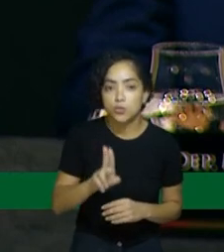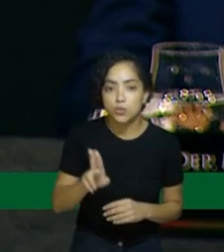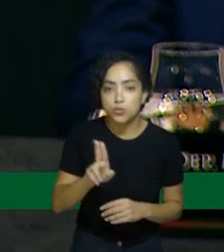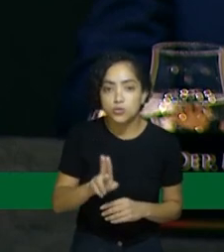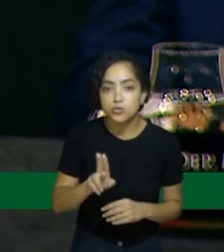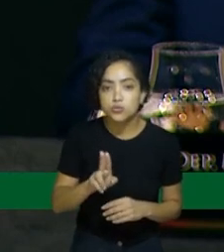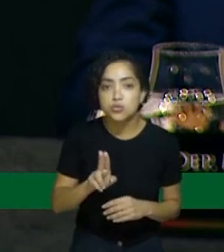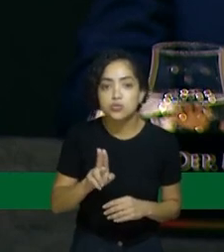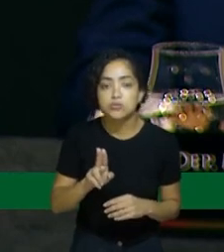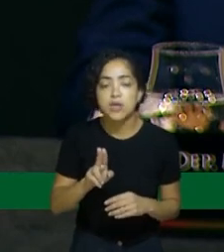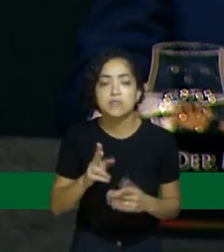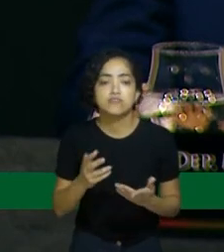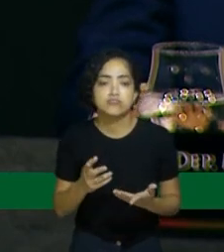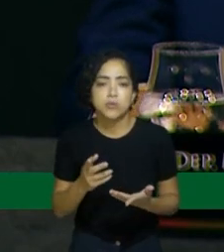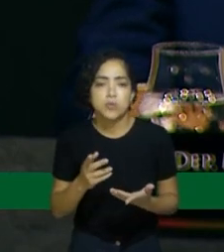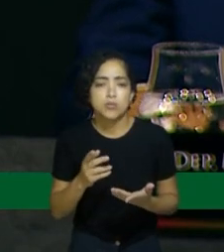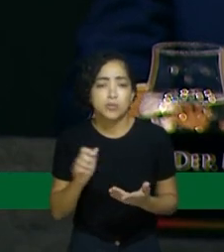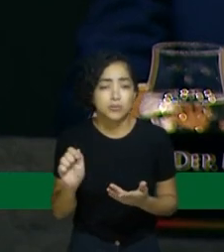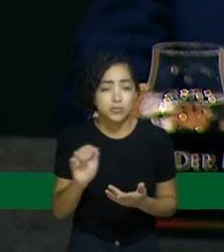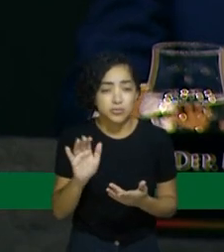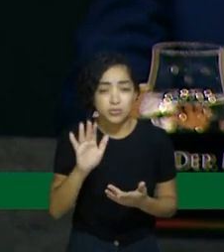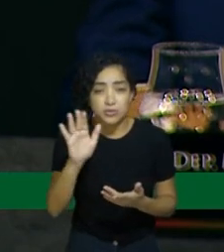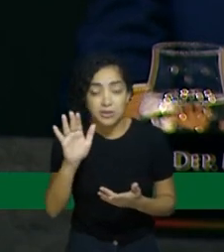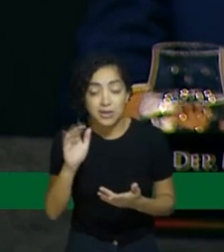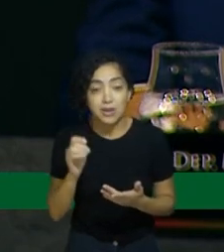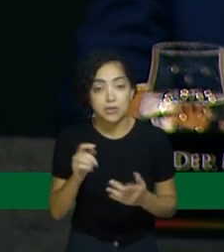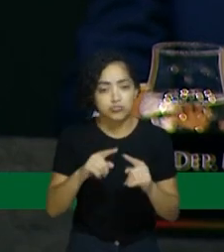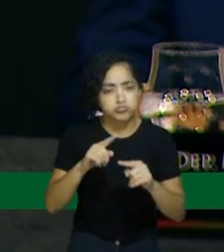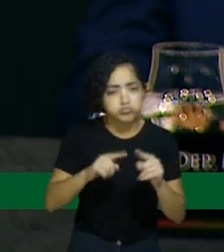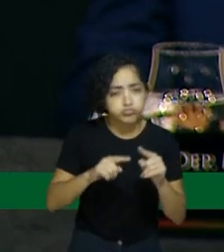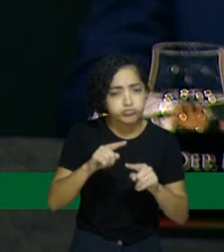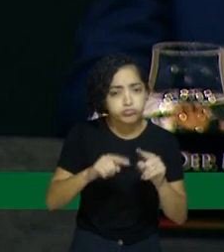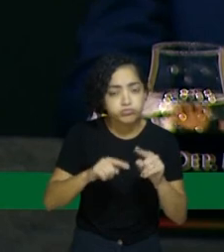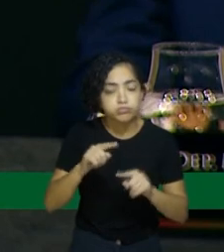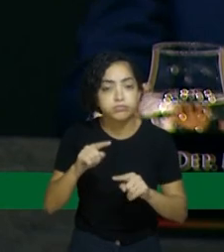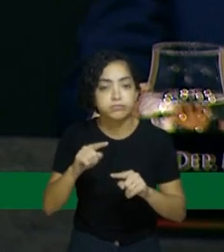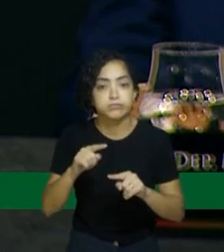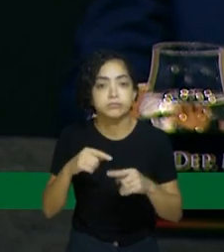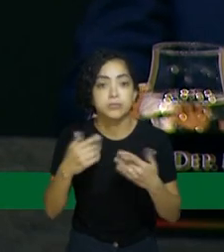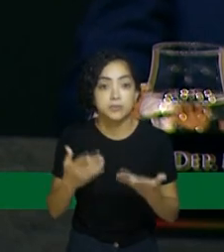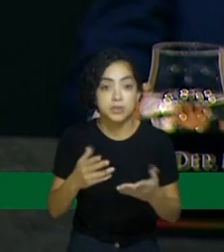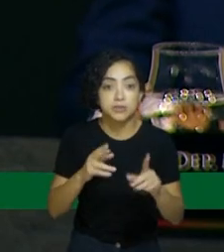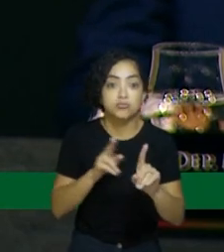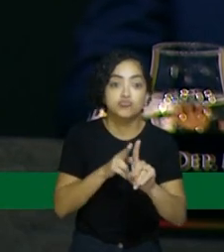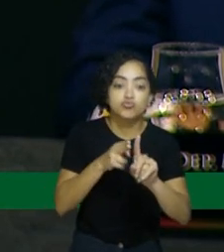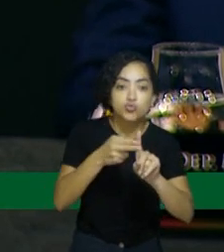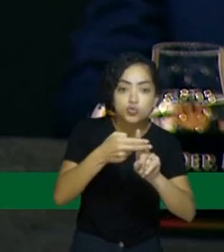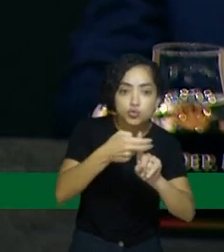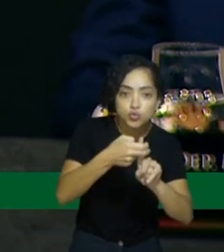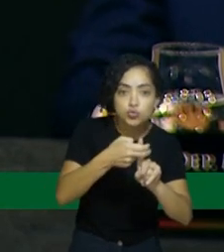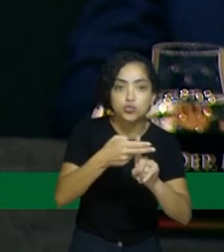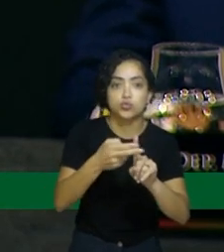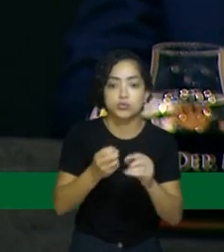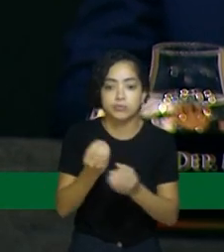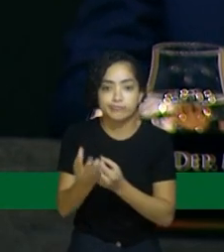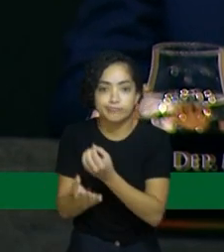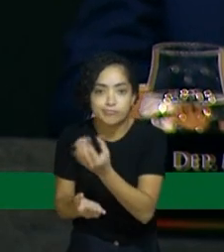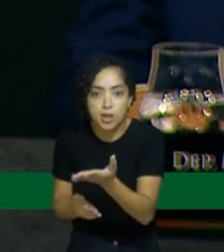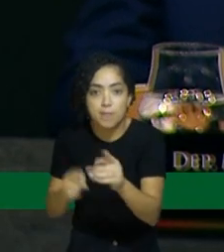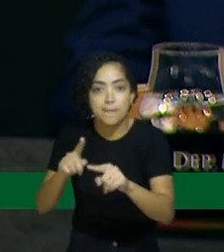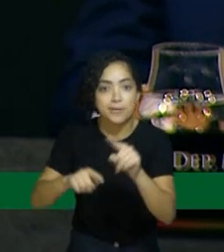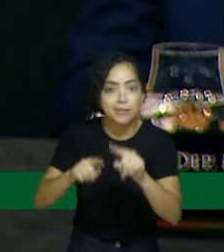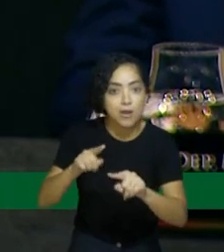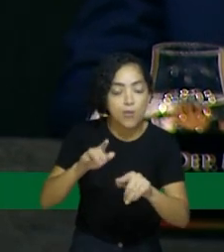produto muito caro que nem mesmo apesar de todo SUS fornecer muito material esse material não